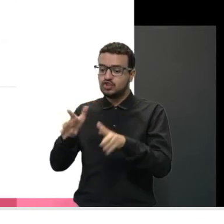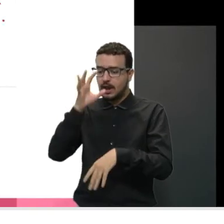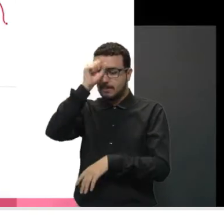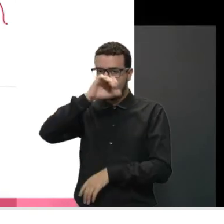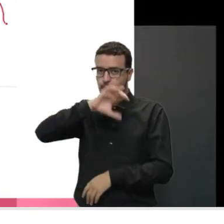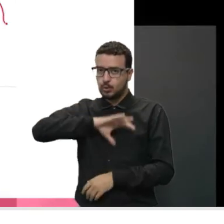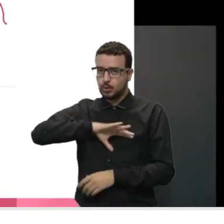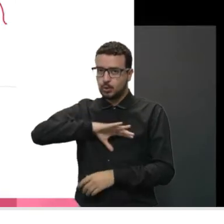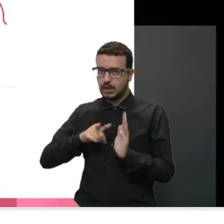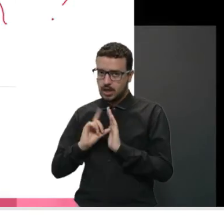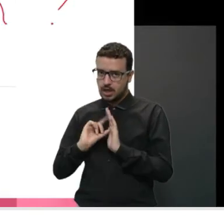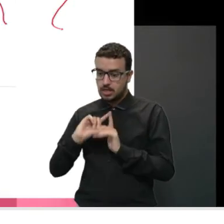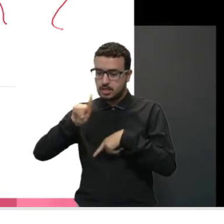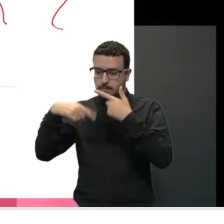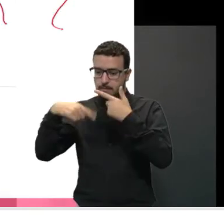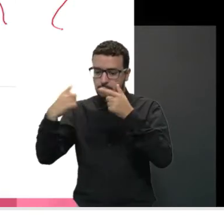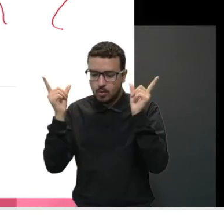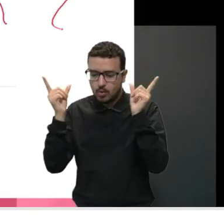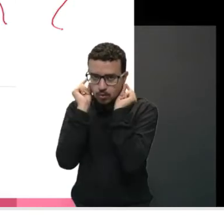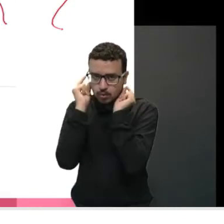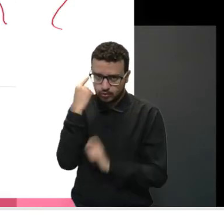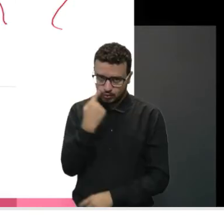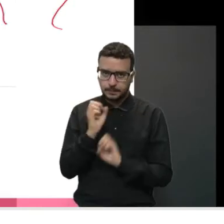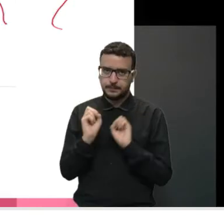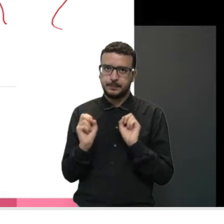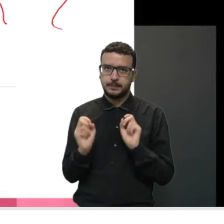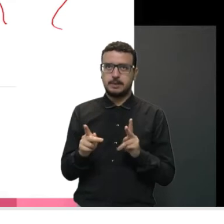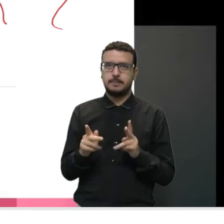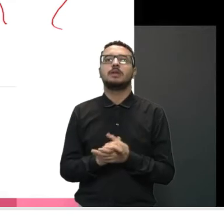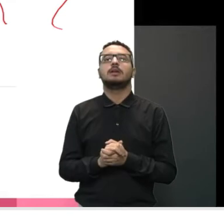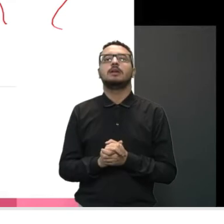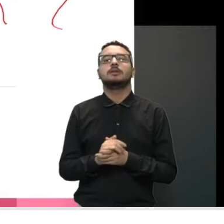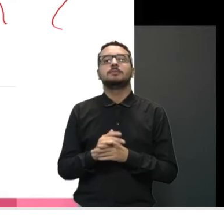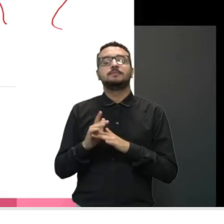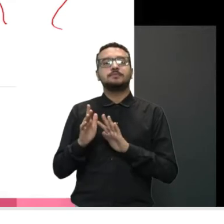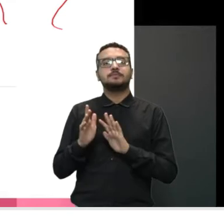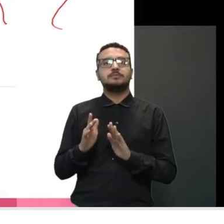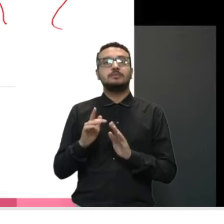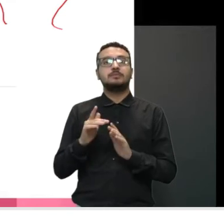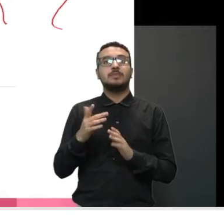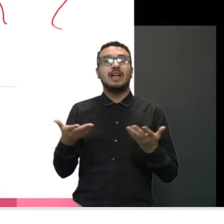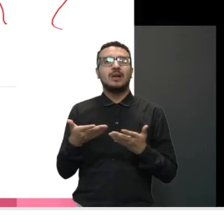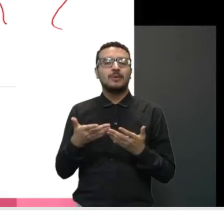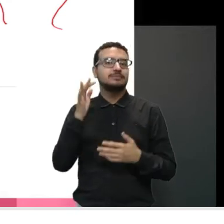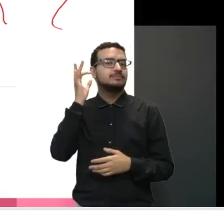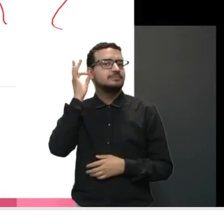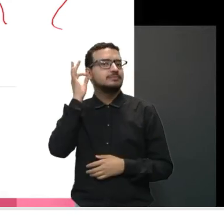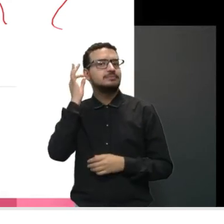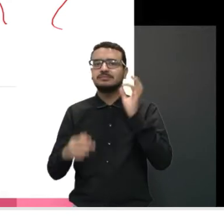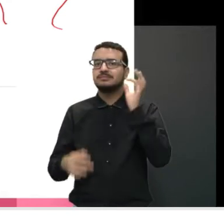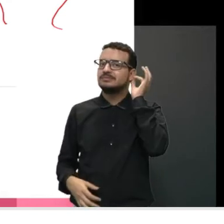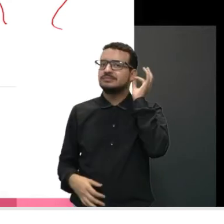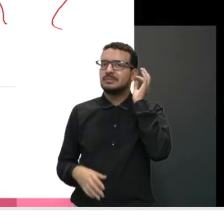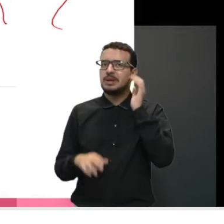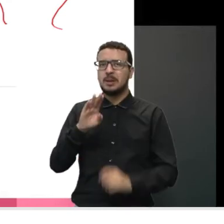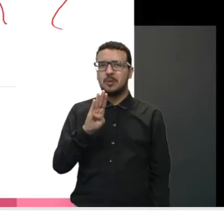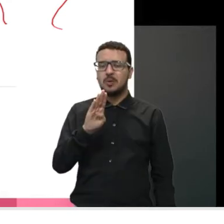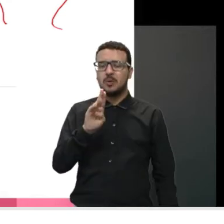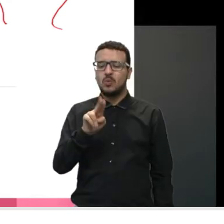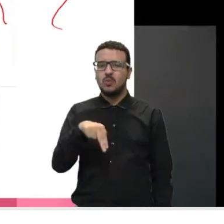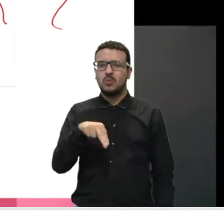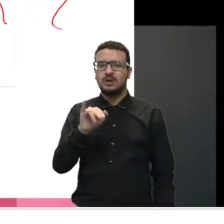ser que seja apenas um ouvido que tem perda auditiva, então é unilateral. No caso de João Pedro, ele tem perda auditiva nos